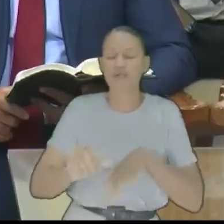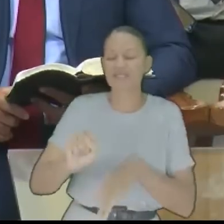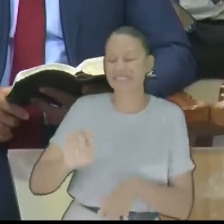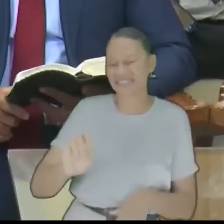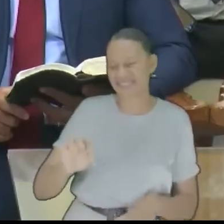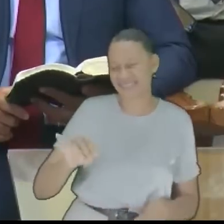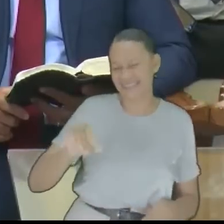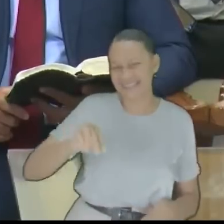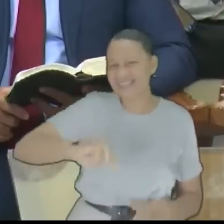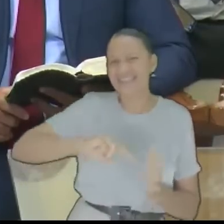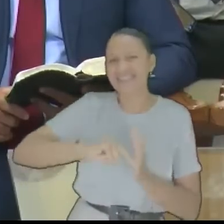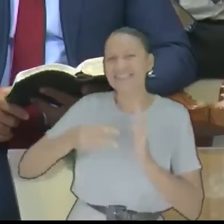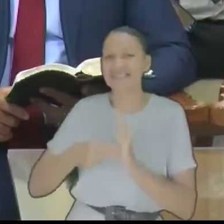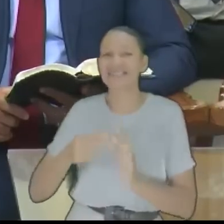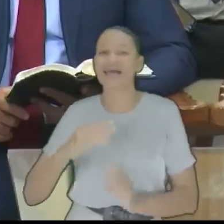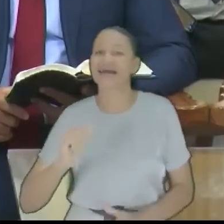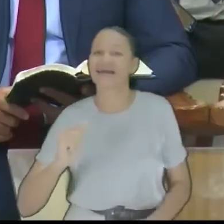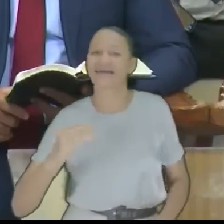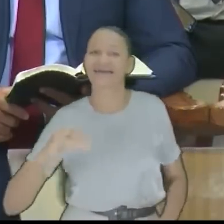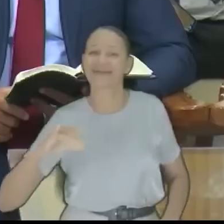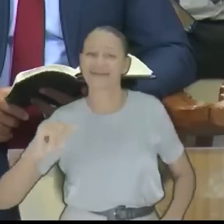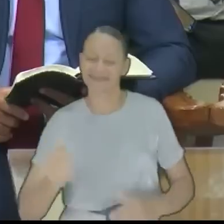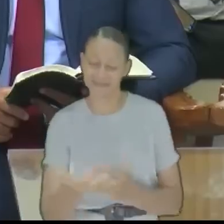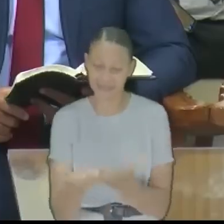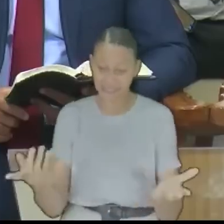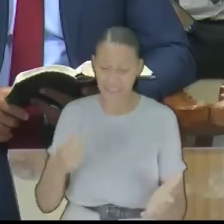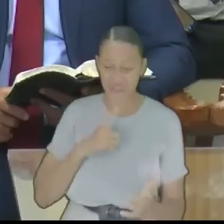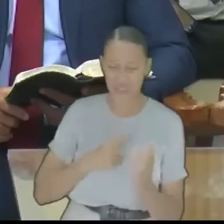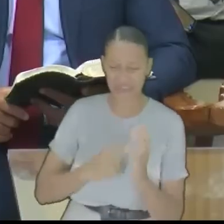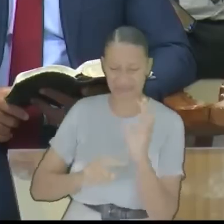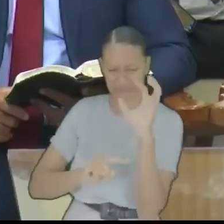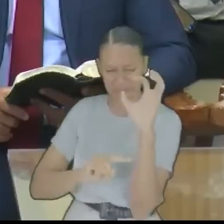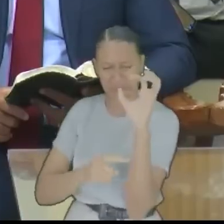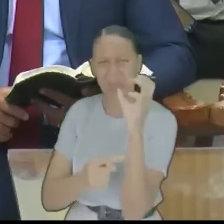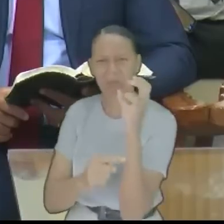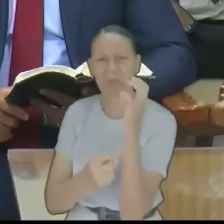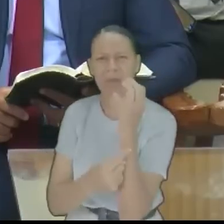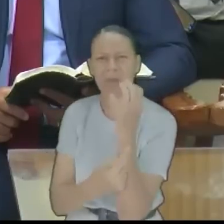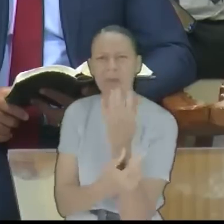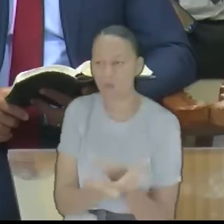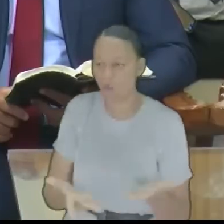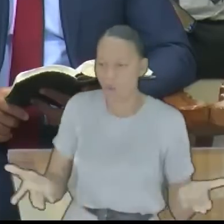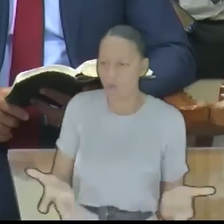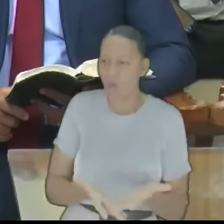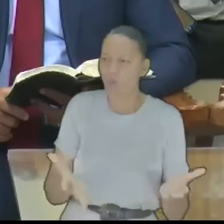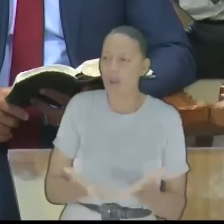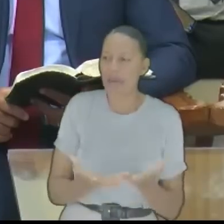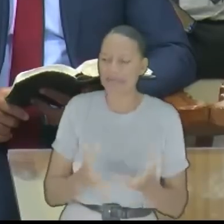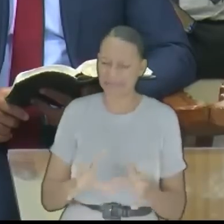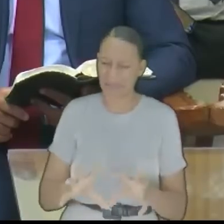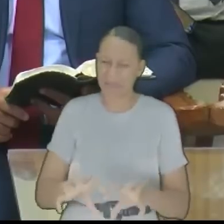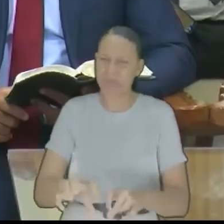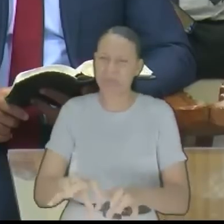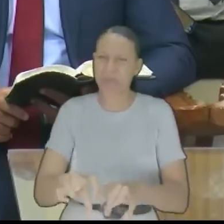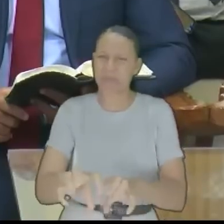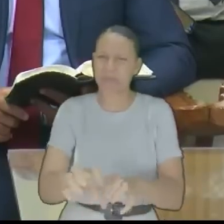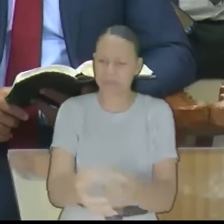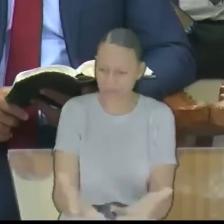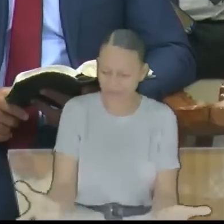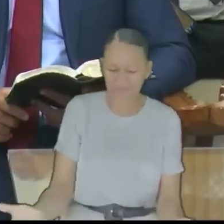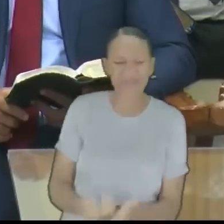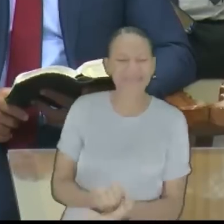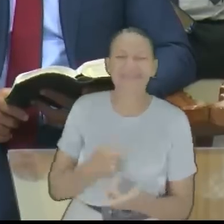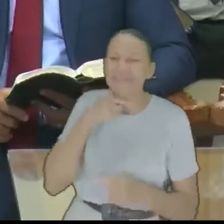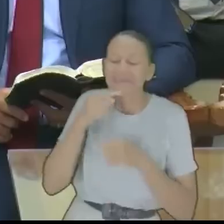das acácias. Aquele vale que só tinha espinhos, aquele vale que hoje é seco, aquele vale que hoje